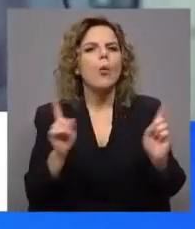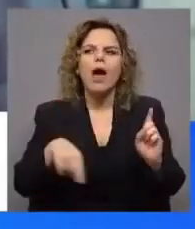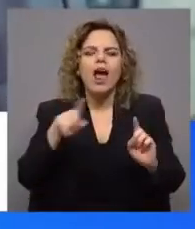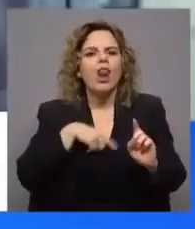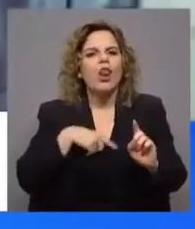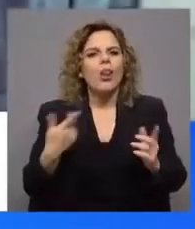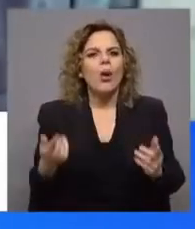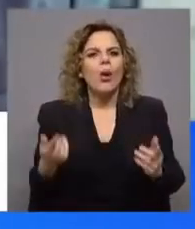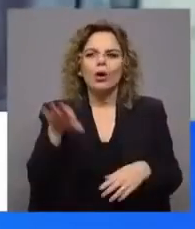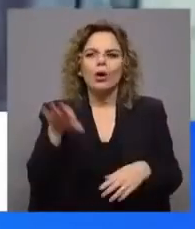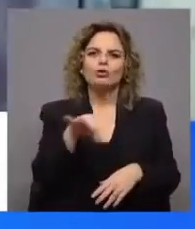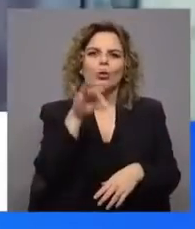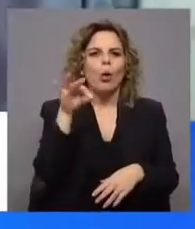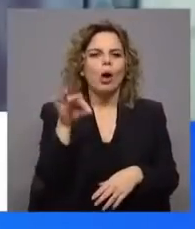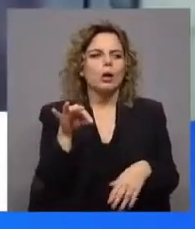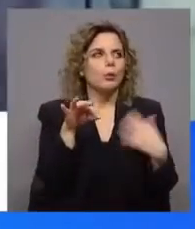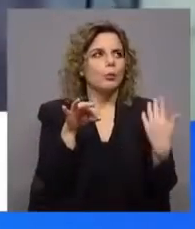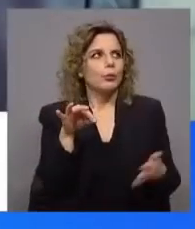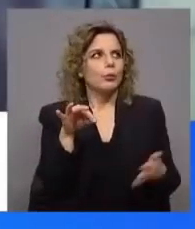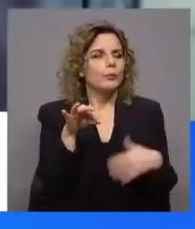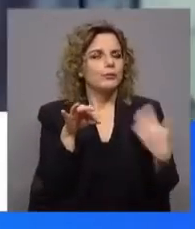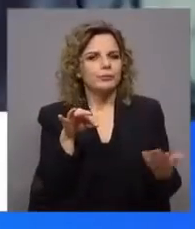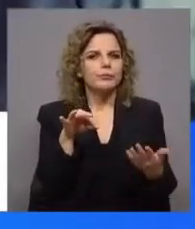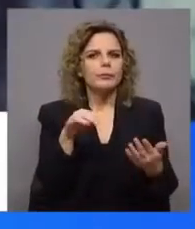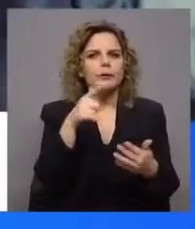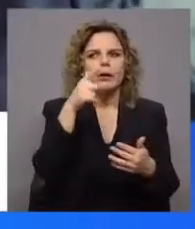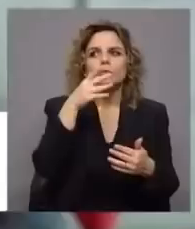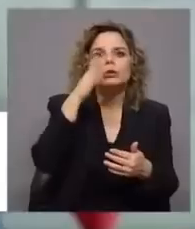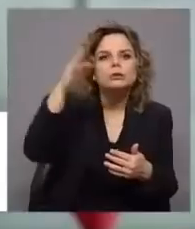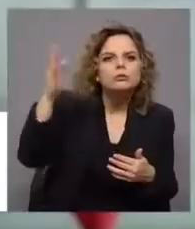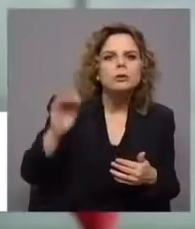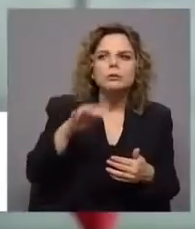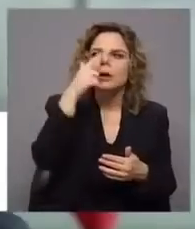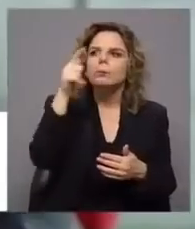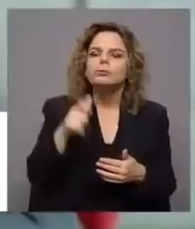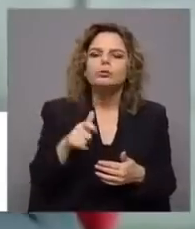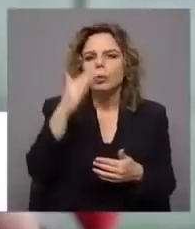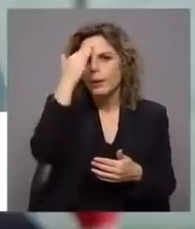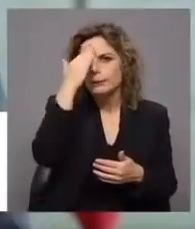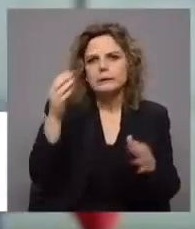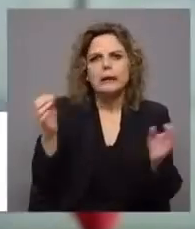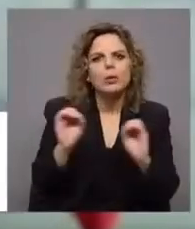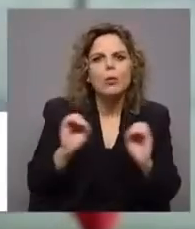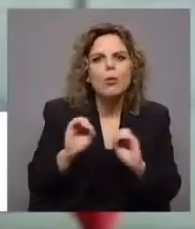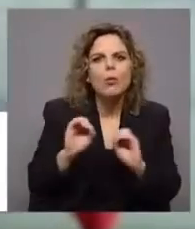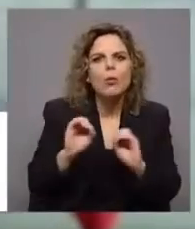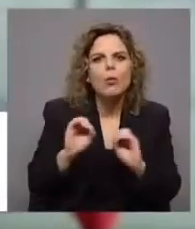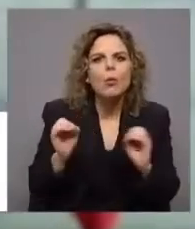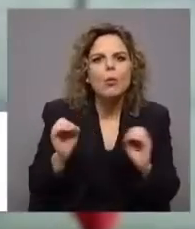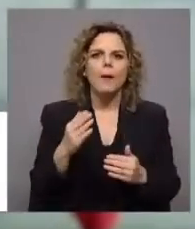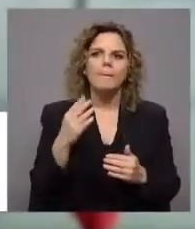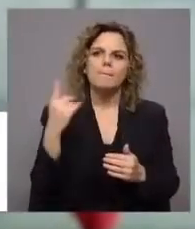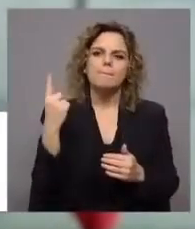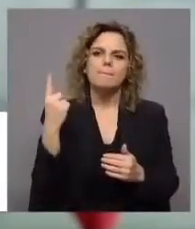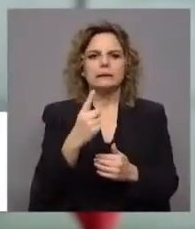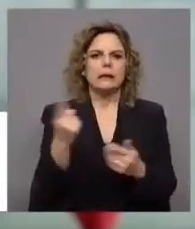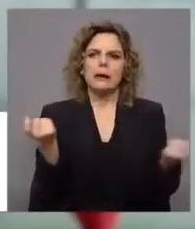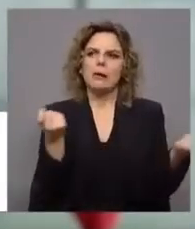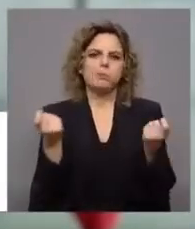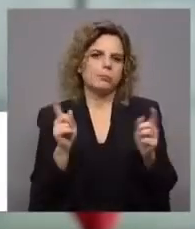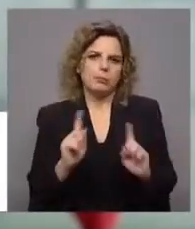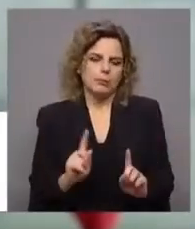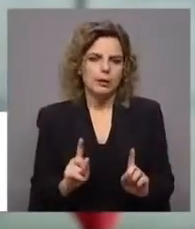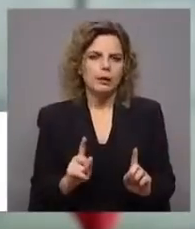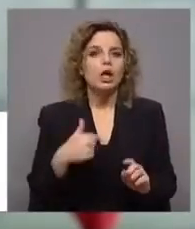elegendo um forasteiro, uma pessoa que não tem capacidade, que não foi eleita para presidente. O que eu defendo é o